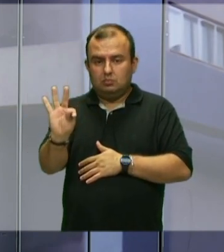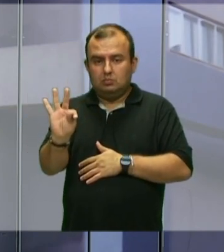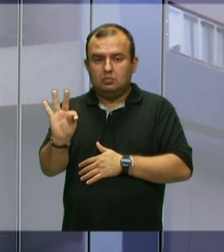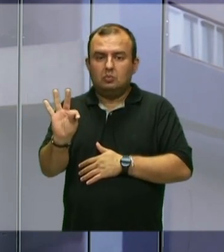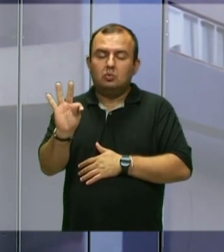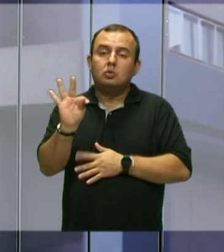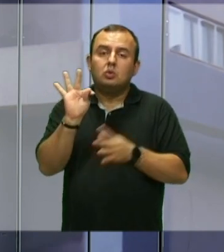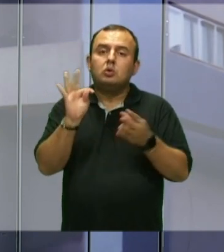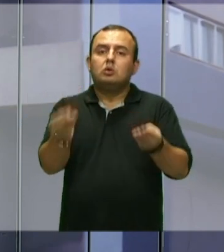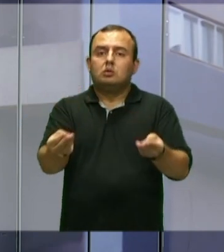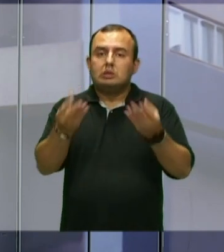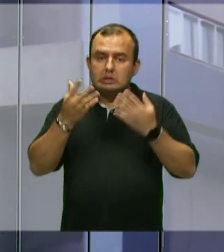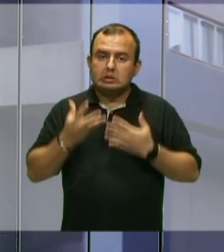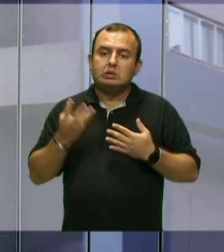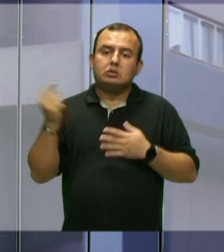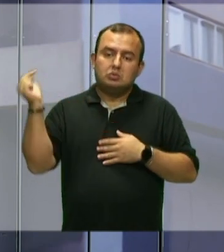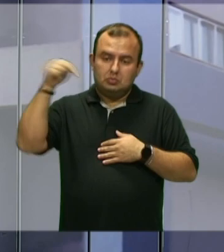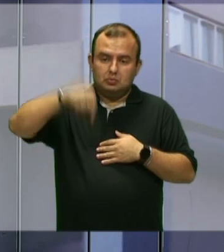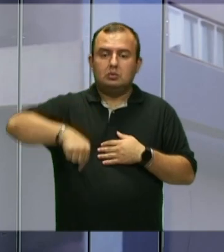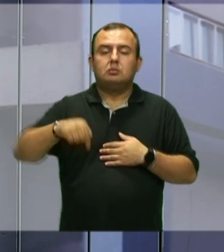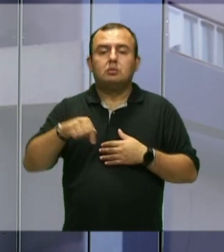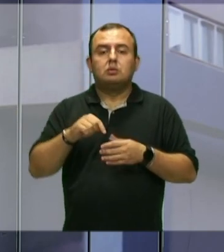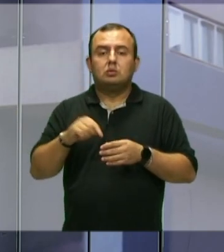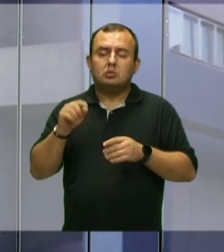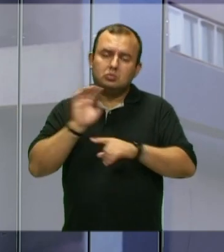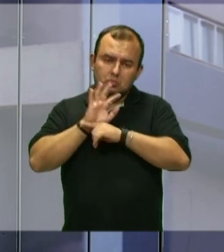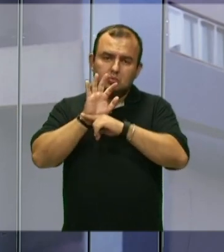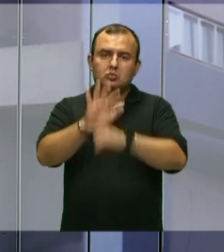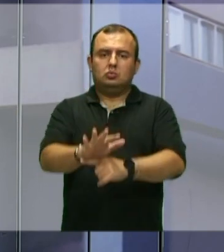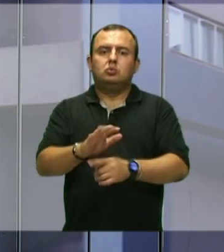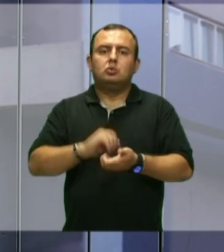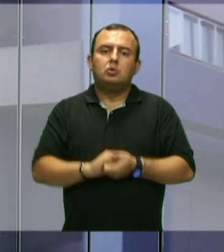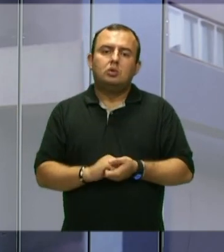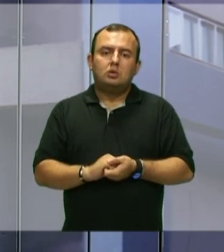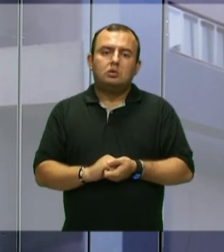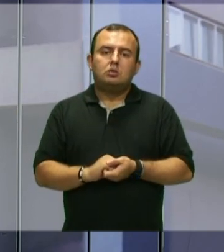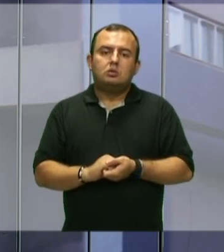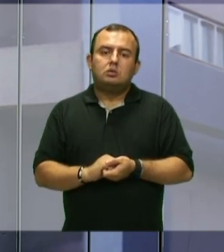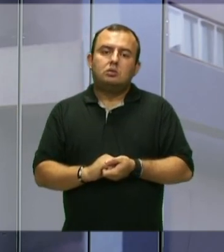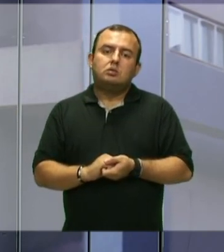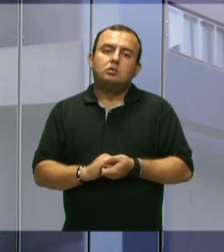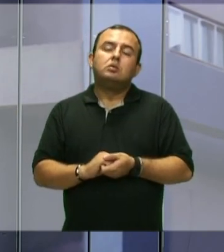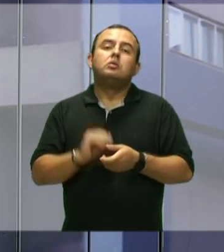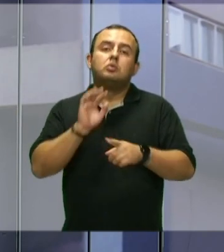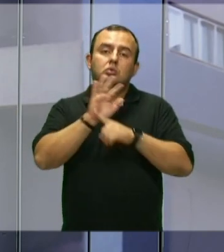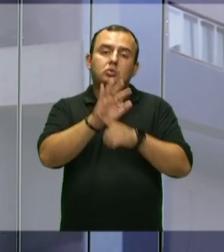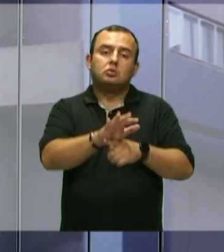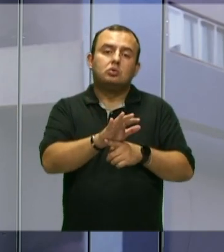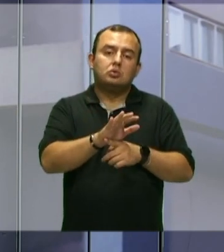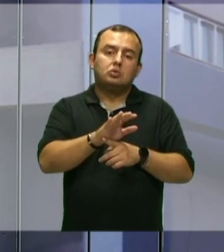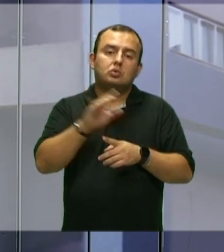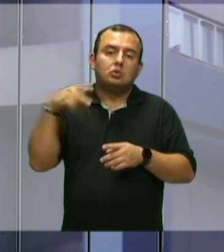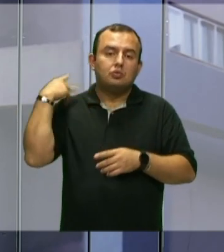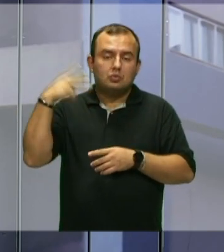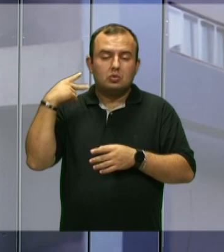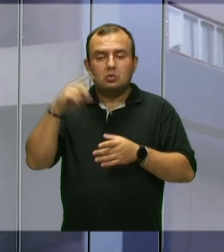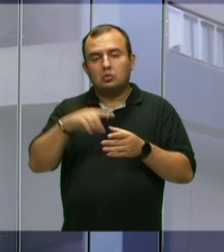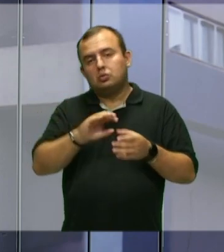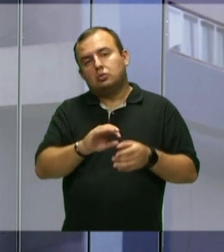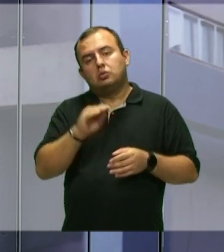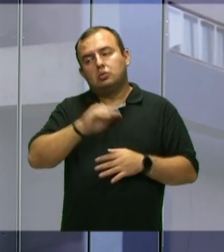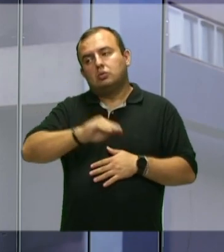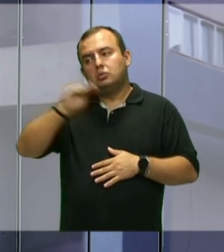partido, ele deu essa anuência para que eu viesse para cá e colaborou, né, com relação à saída da vereadora Hilda, à